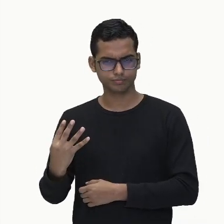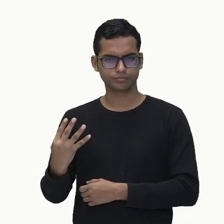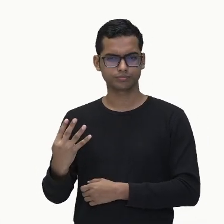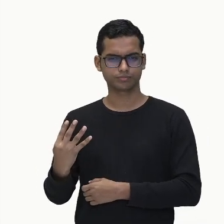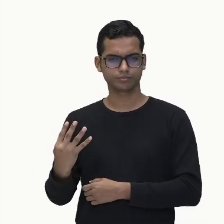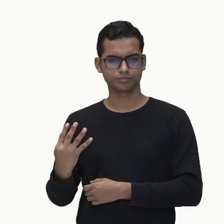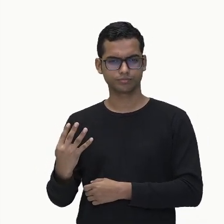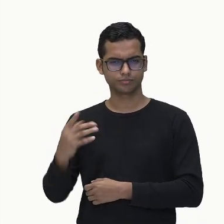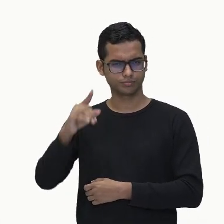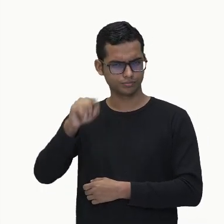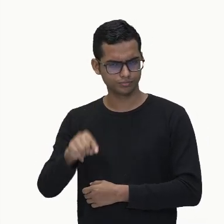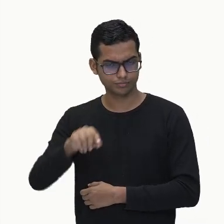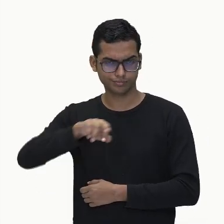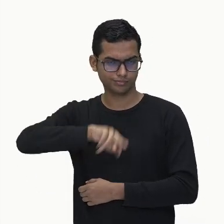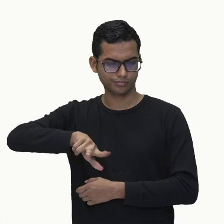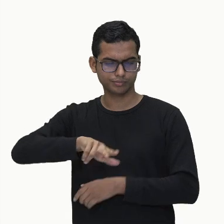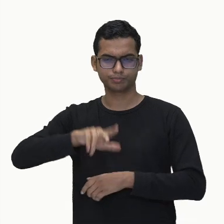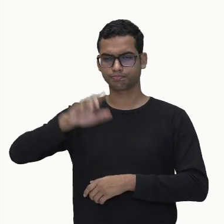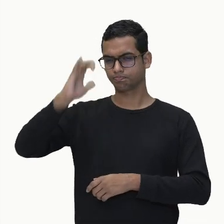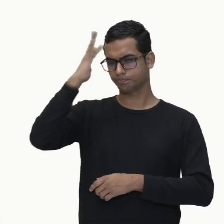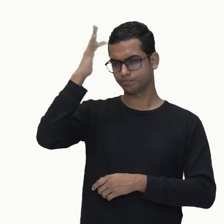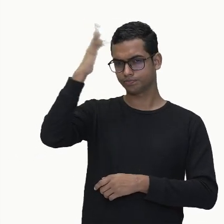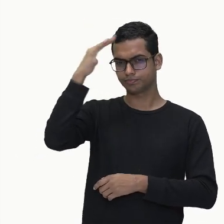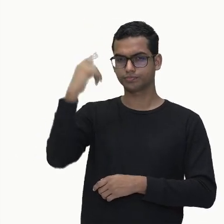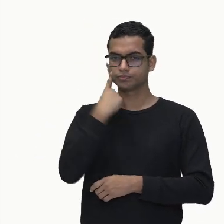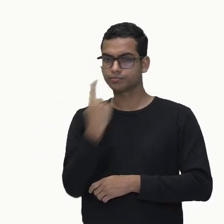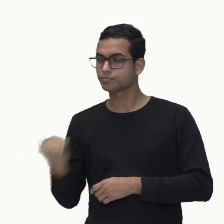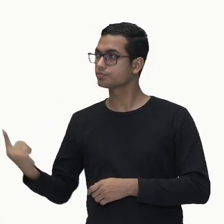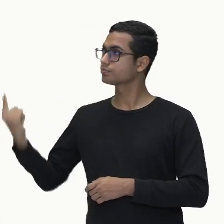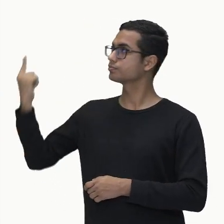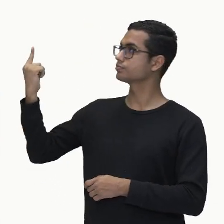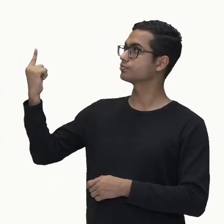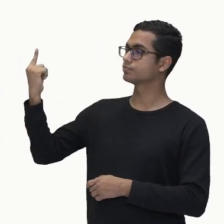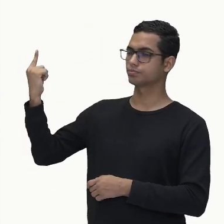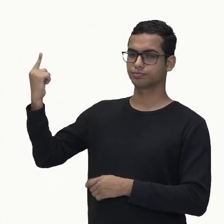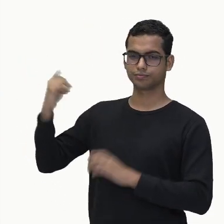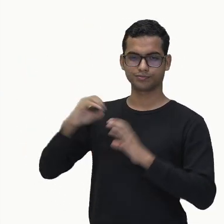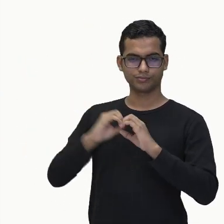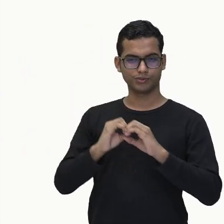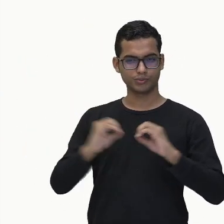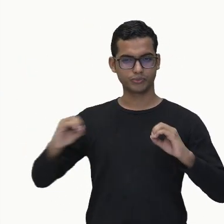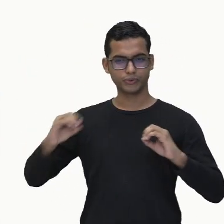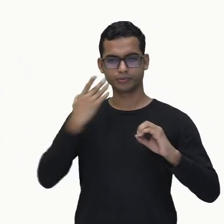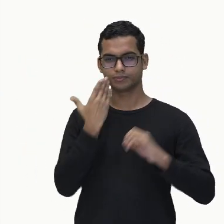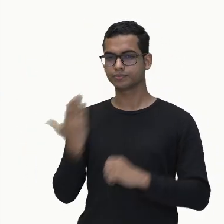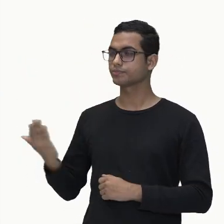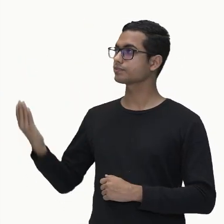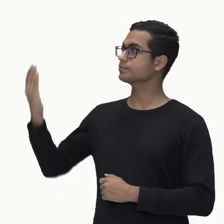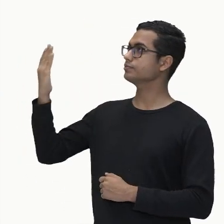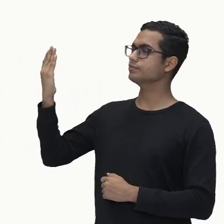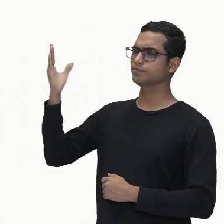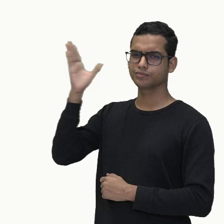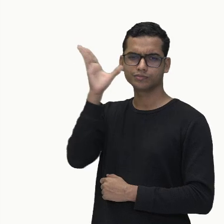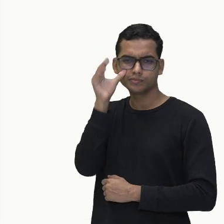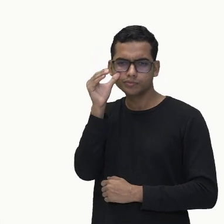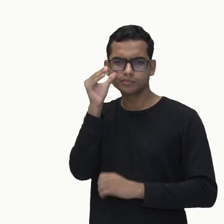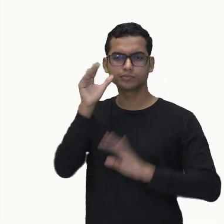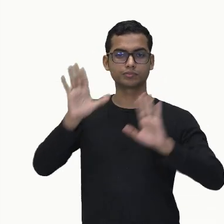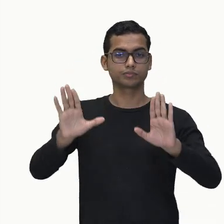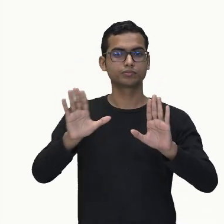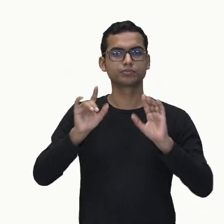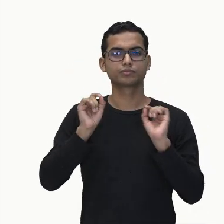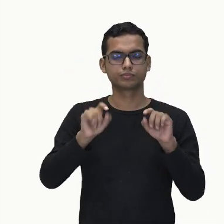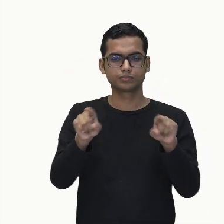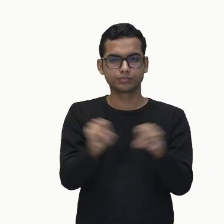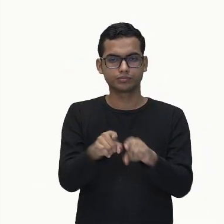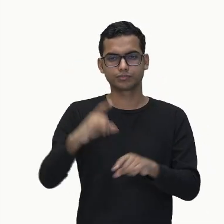número imag aqui ojio curiosidades né mas ele não deixa de ser o quê